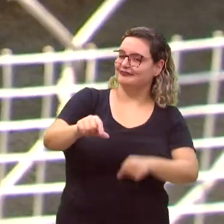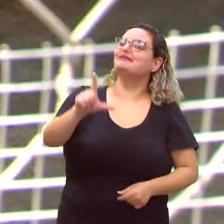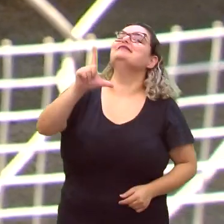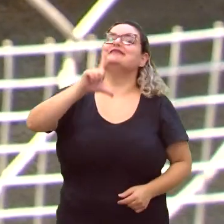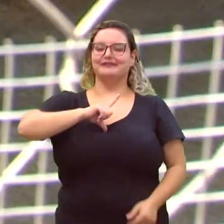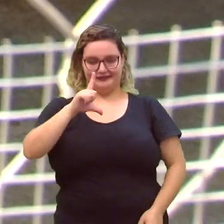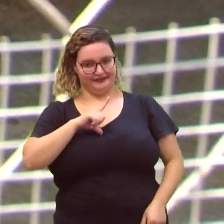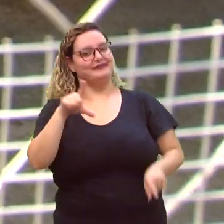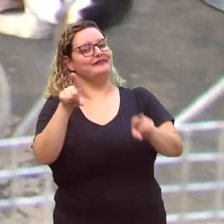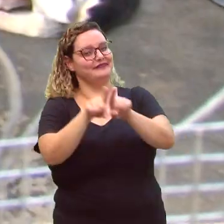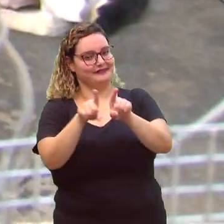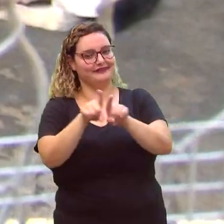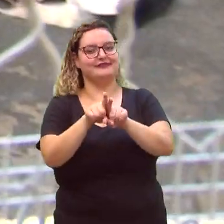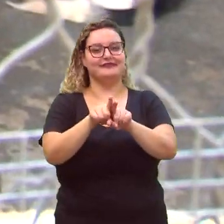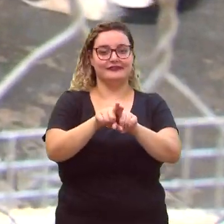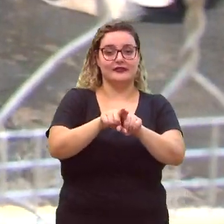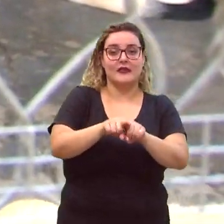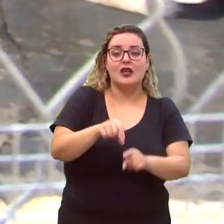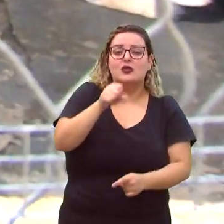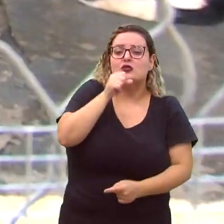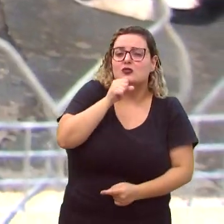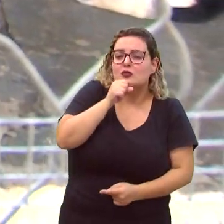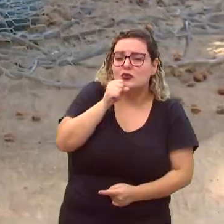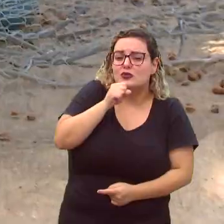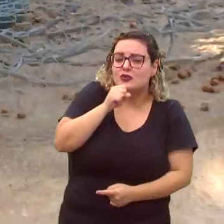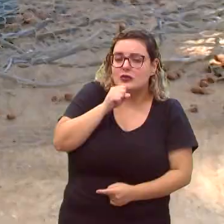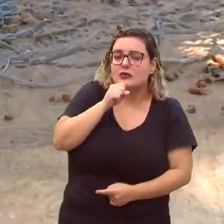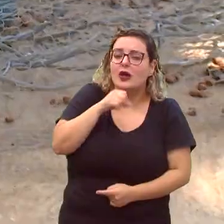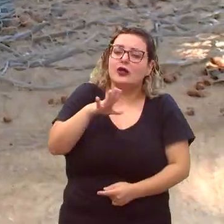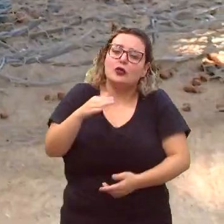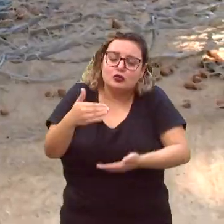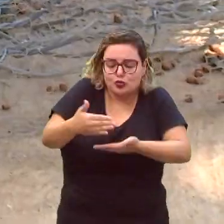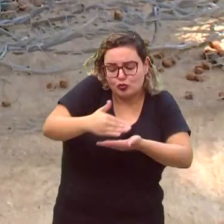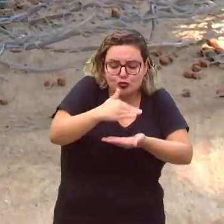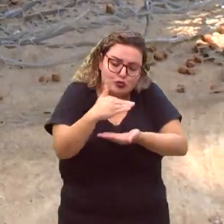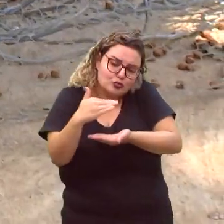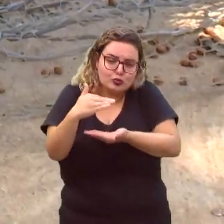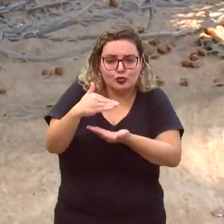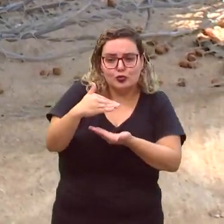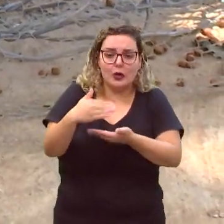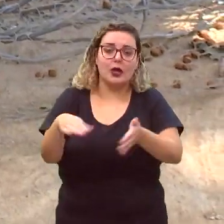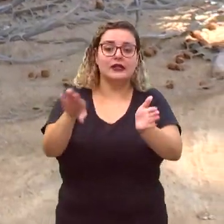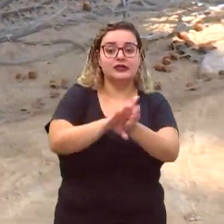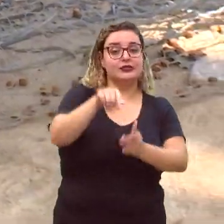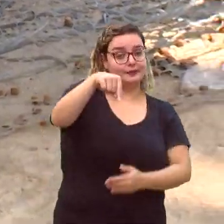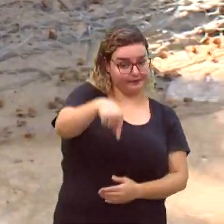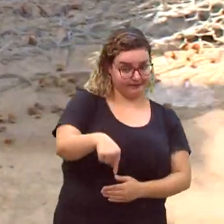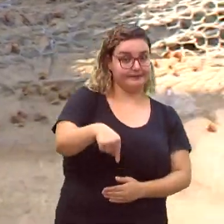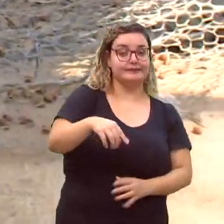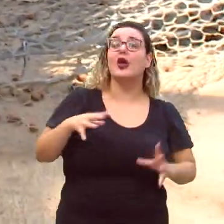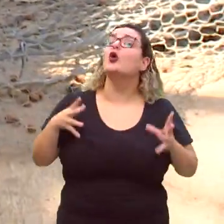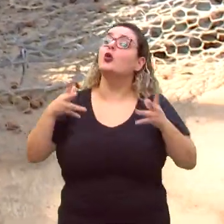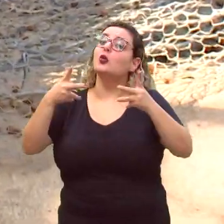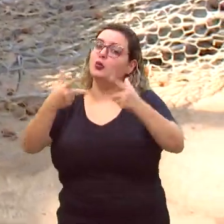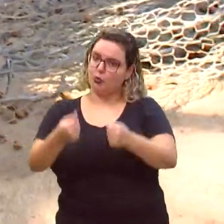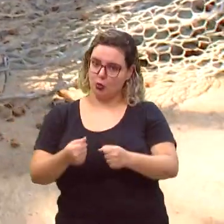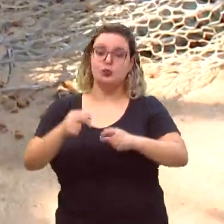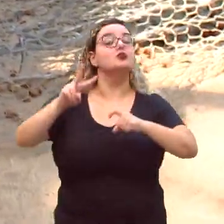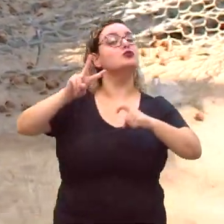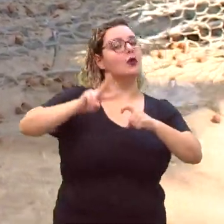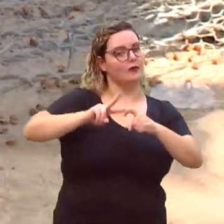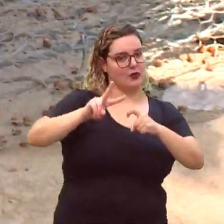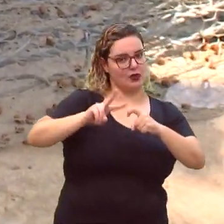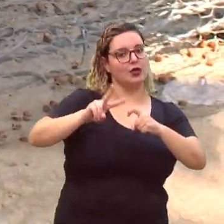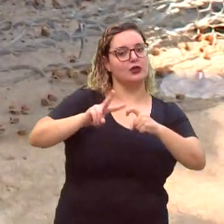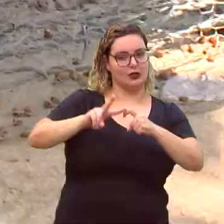não falta também. Tem desde os mais velhos até os filhotinhos. Assim que chegam aqui, todos passam por